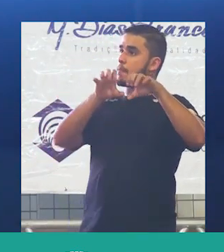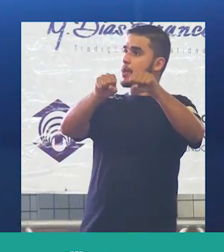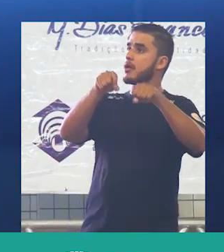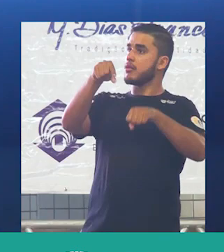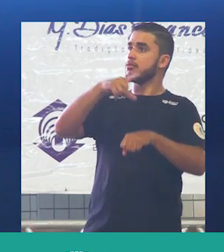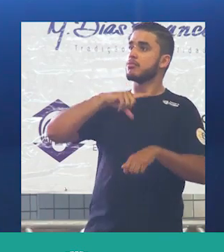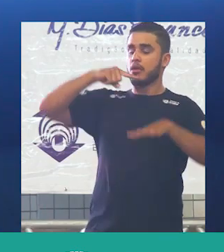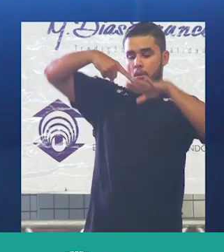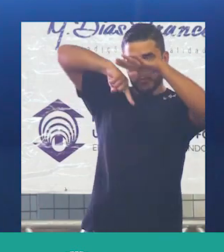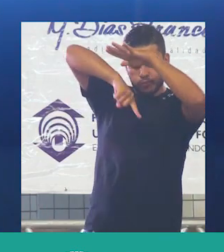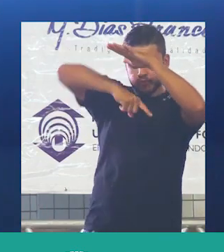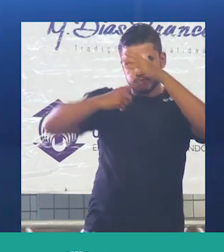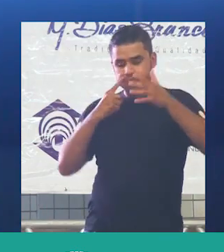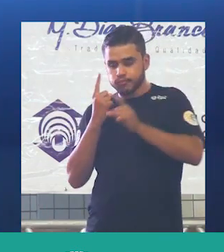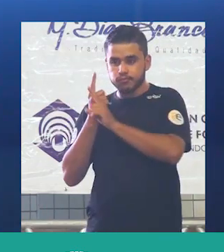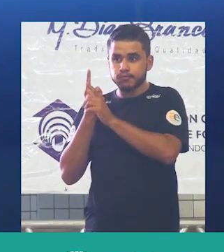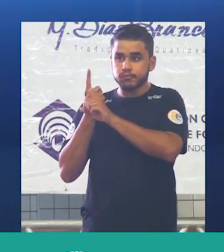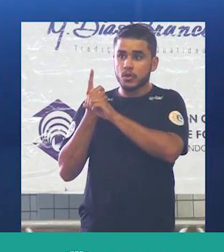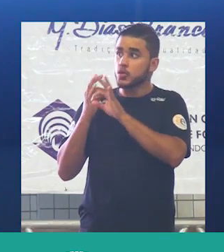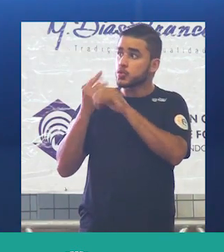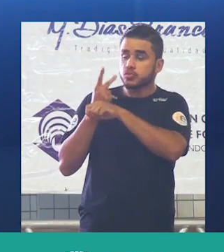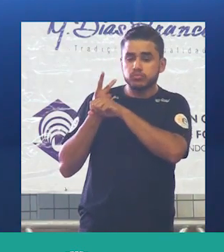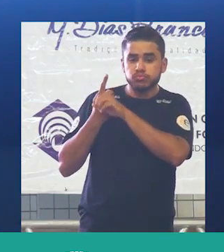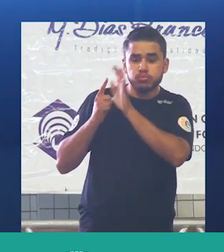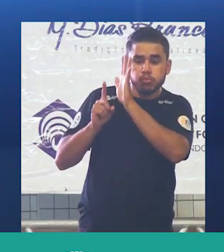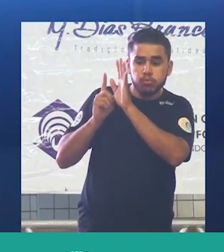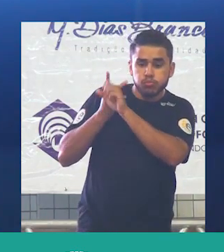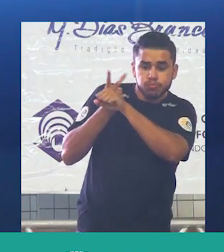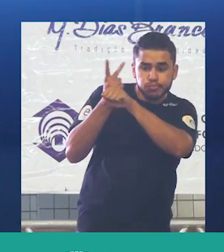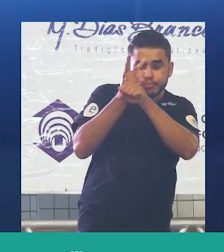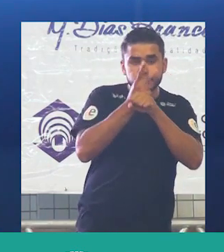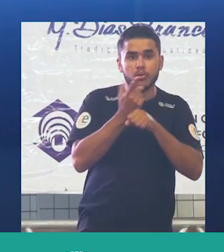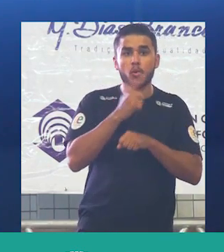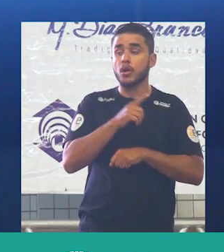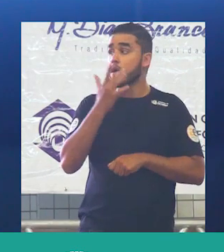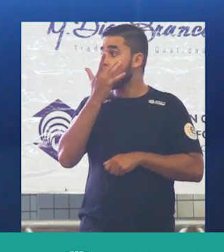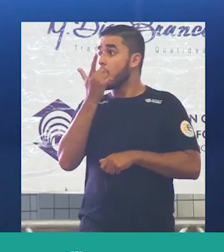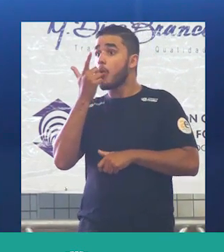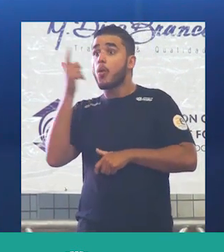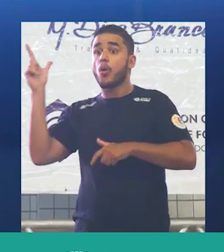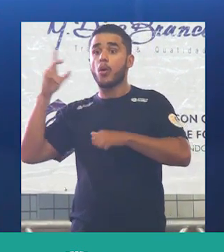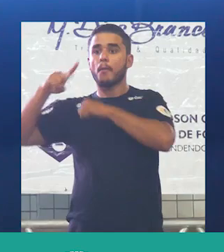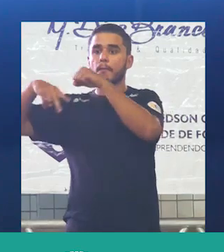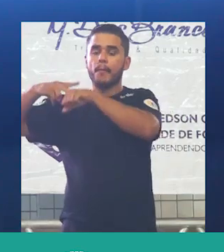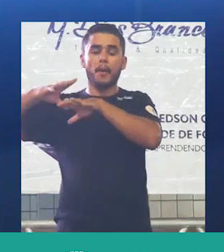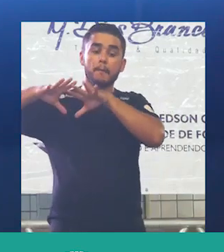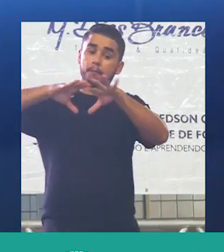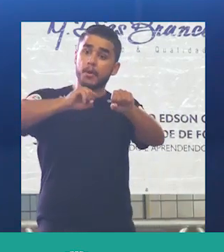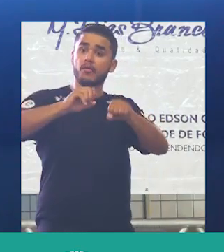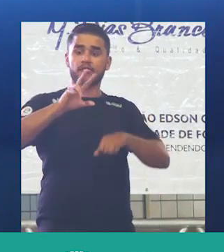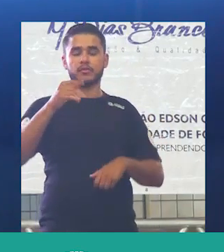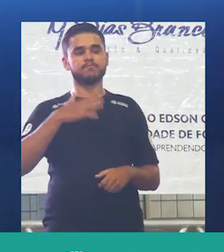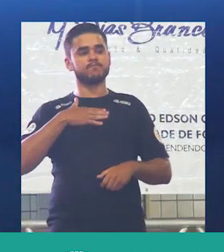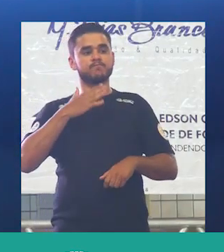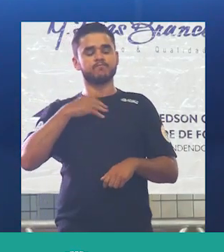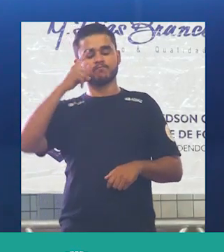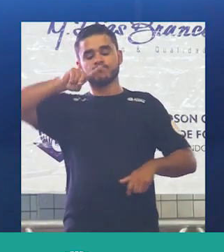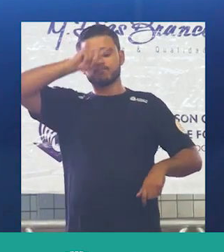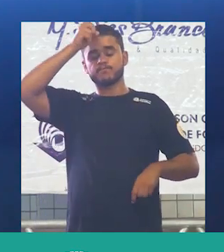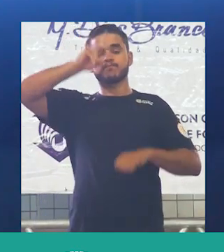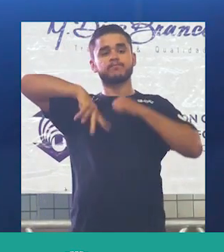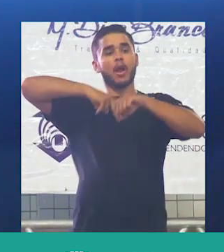gente começa a colonizar o Brasil, ou a gente corre o risco de invasões. E aí vai ser necessário o início de